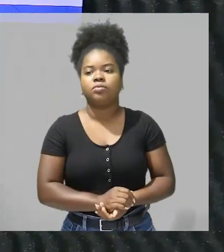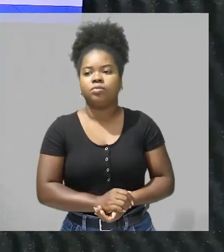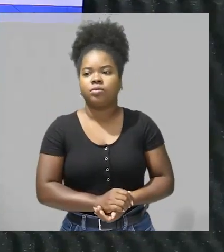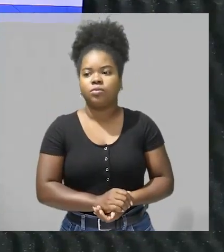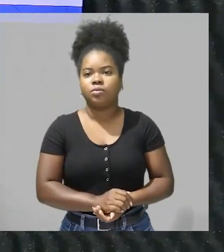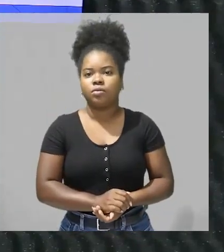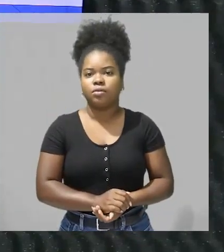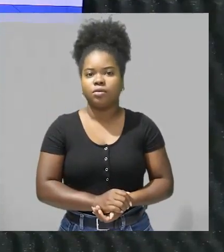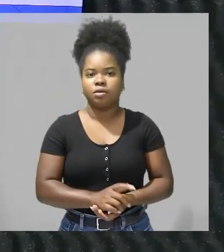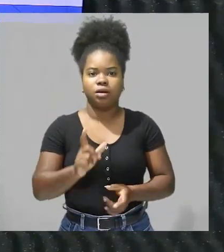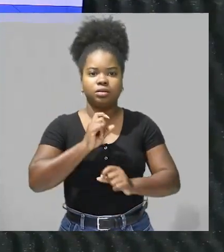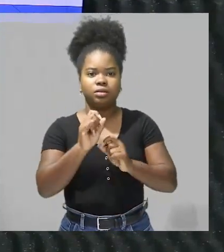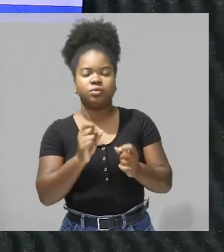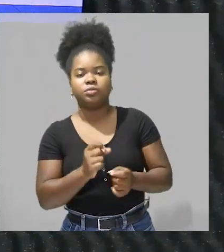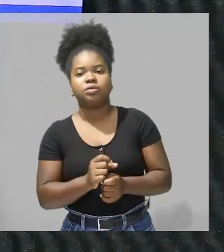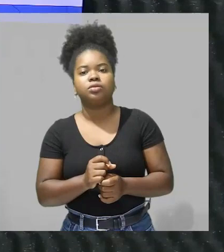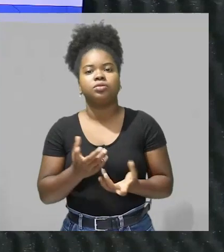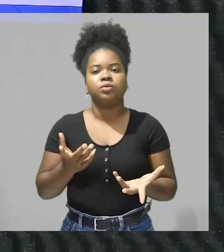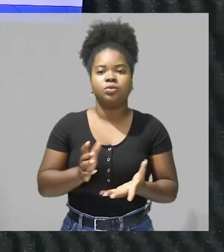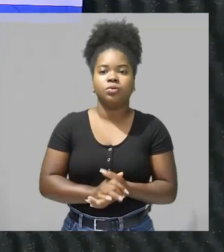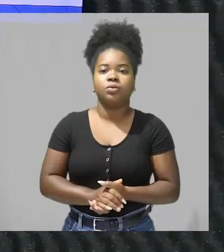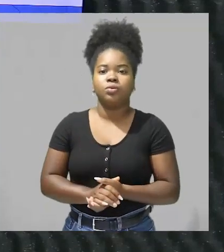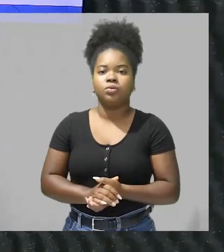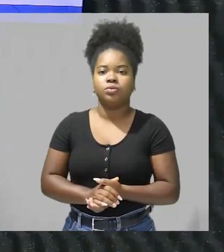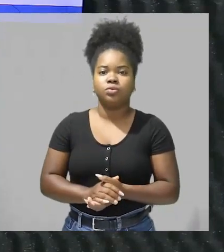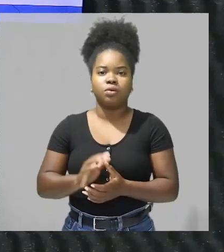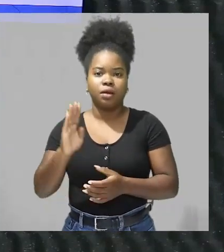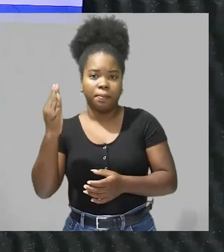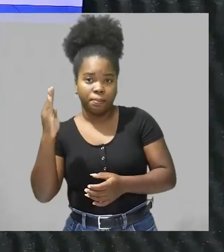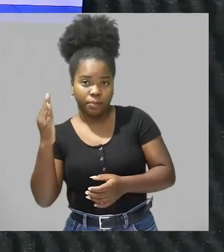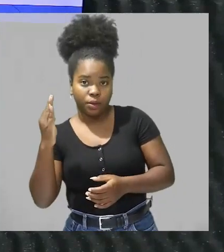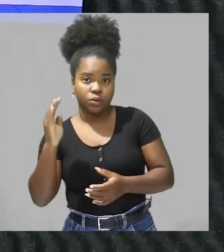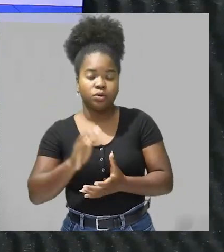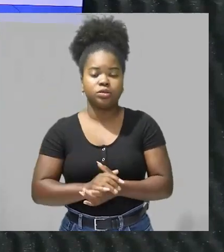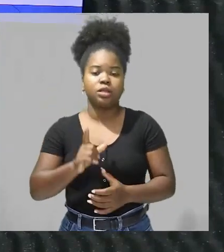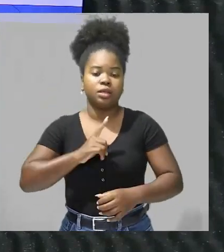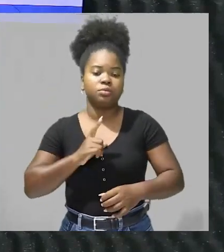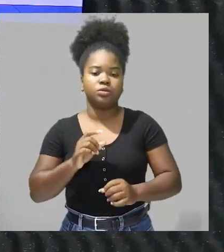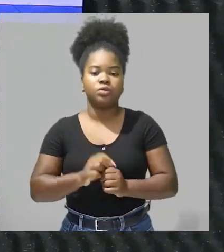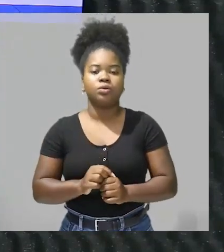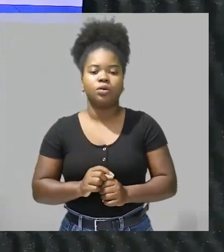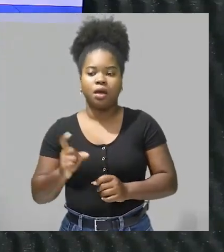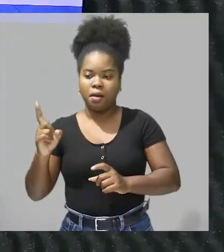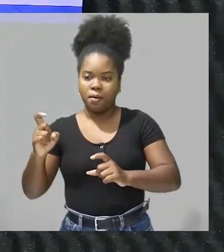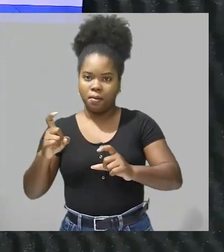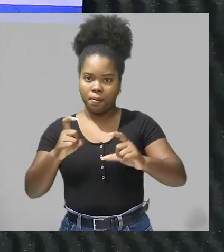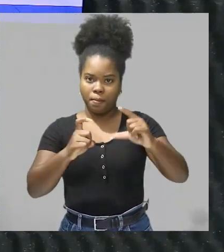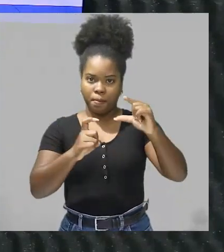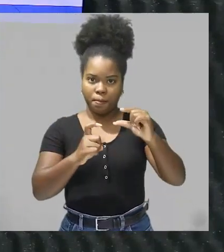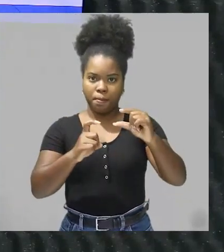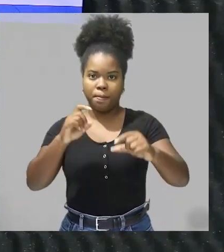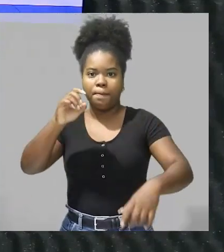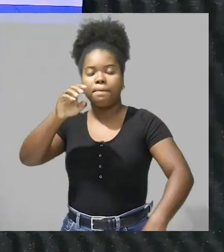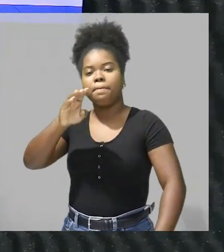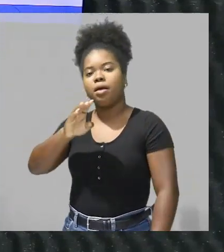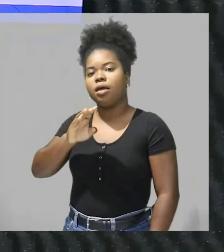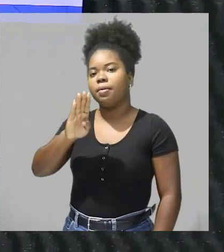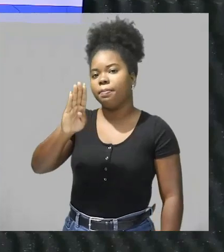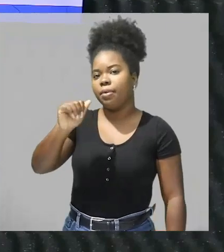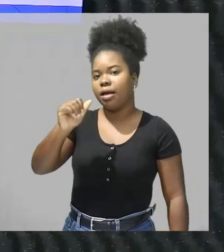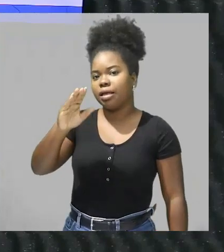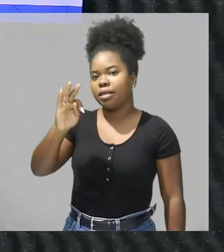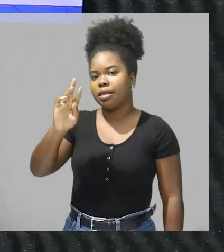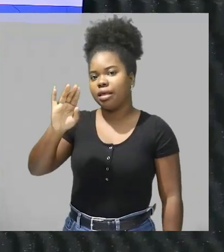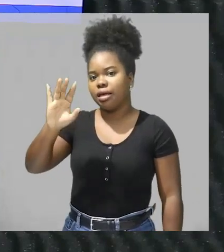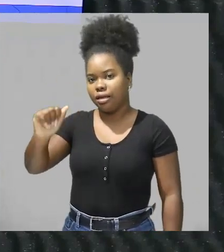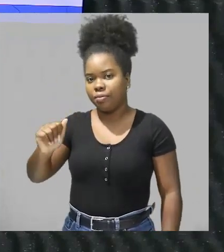aqui colônias de bactérias consomem a matéria orgânica e por fim momento